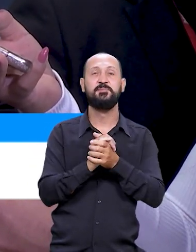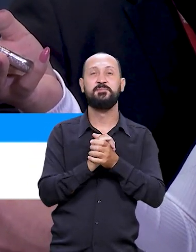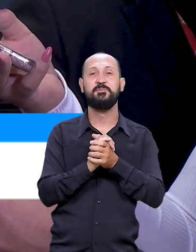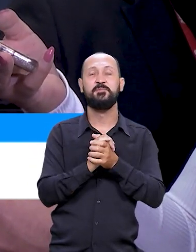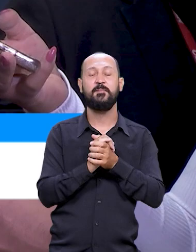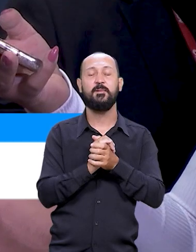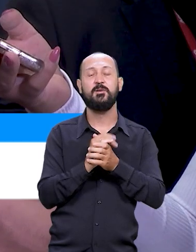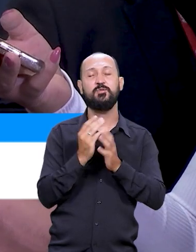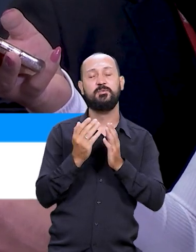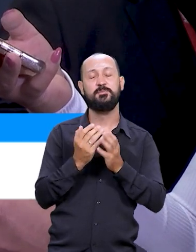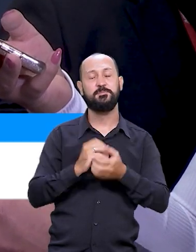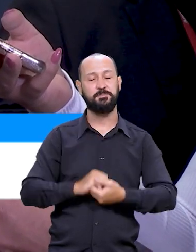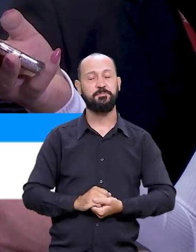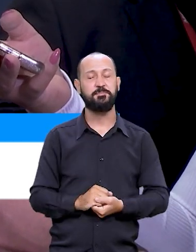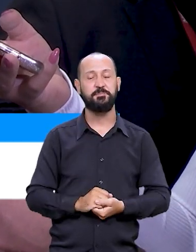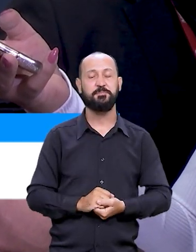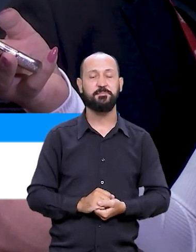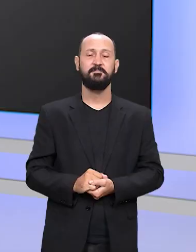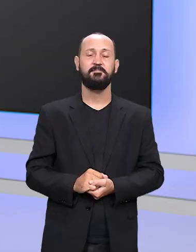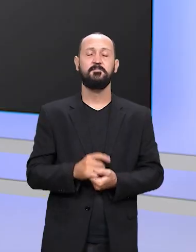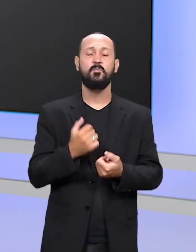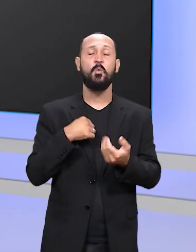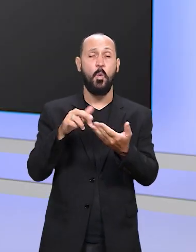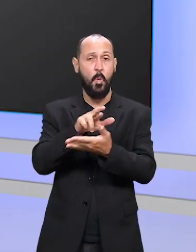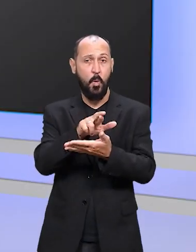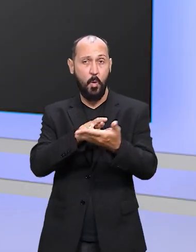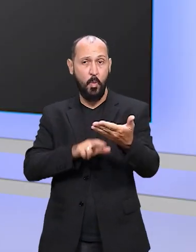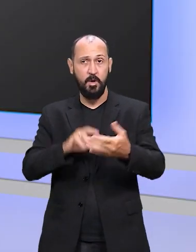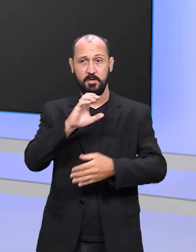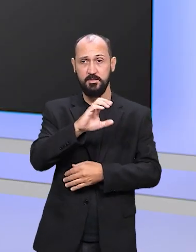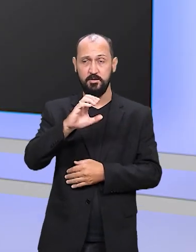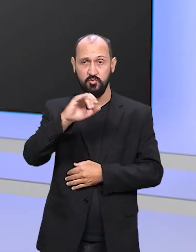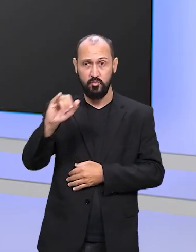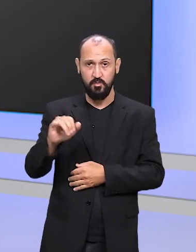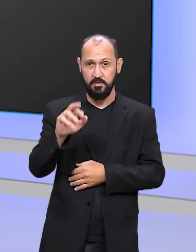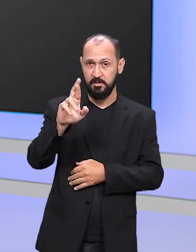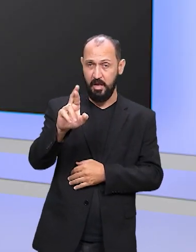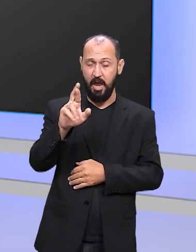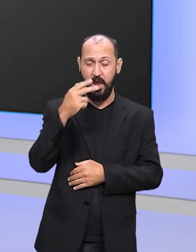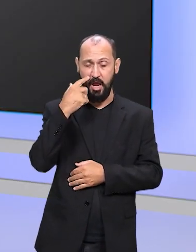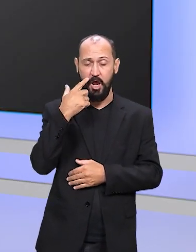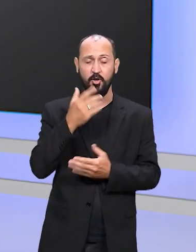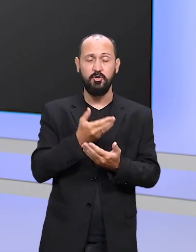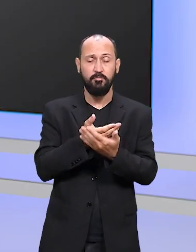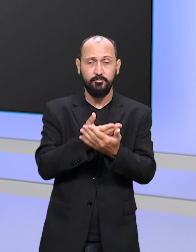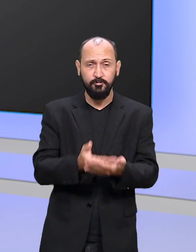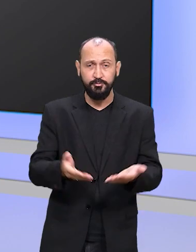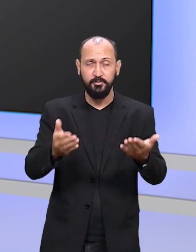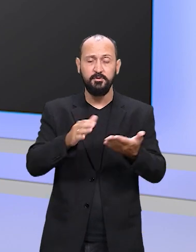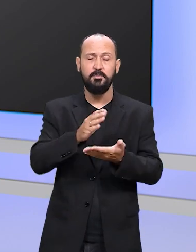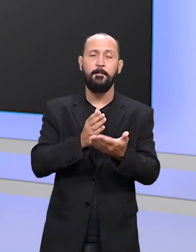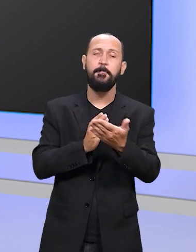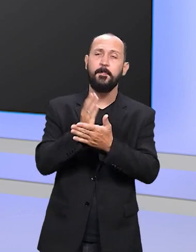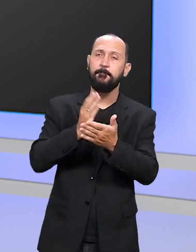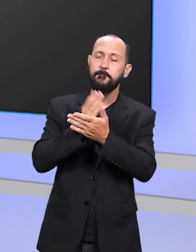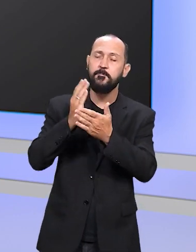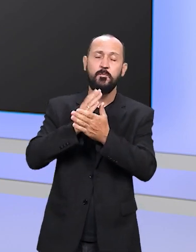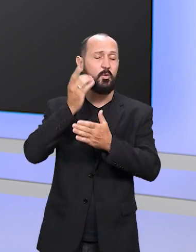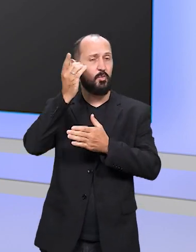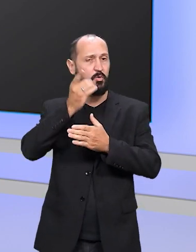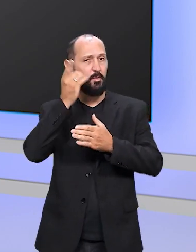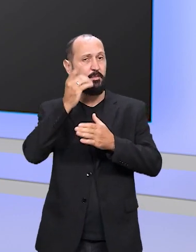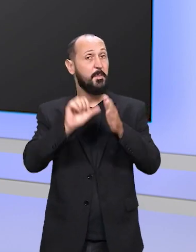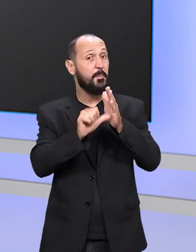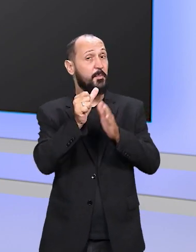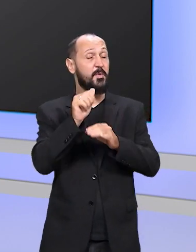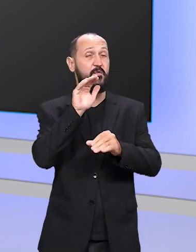né, na parte de registro imobiliário. Com o relatório da CCJR emitido, os deputados aprovaram